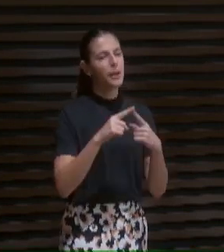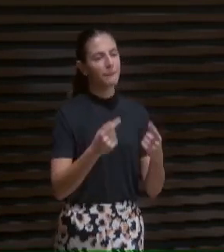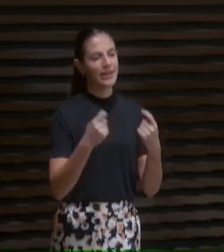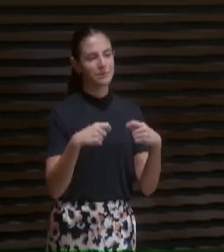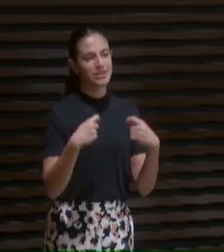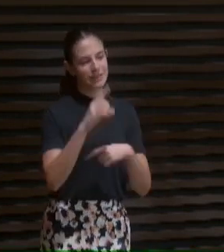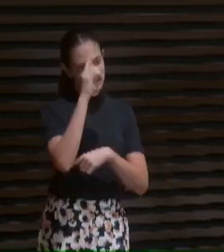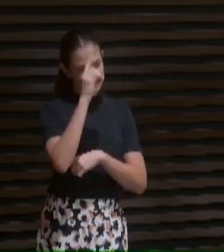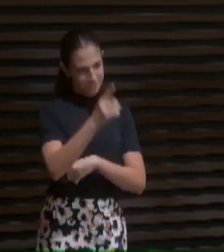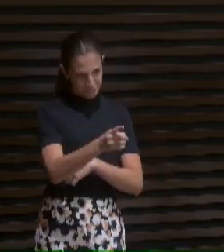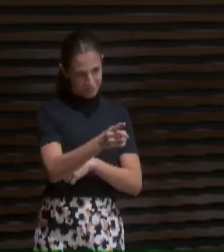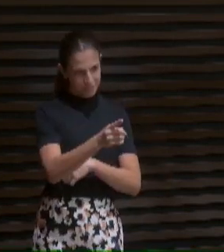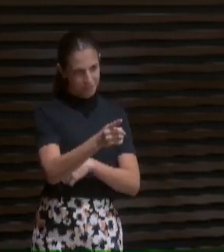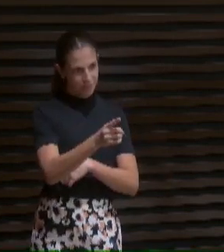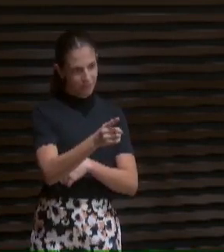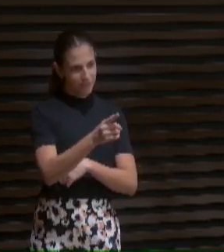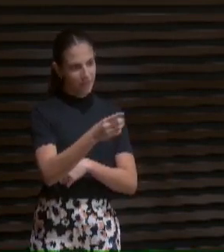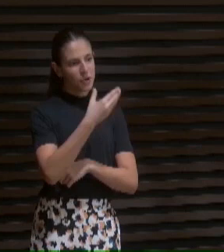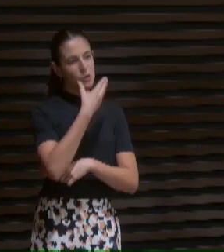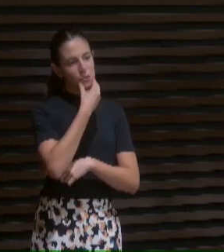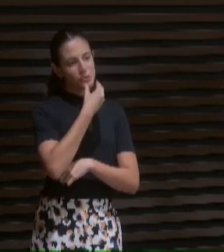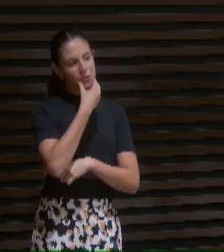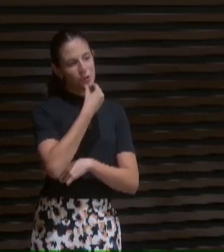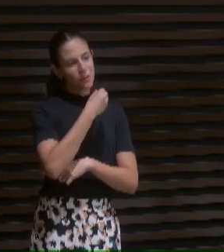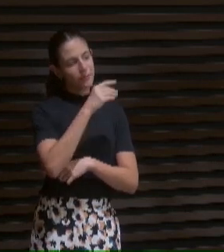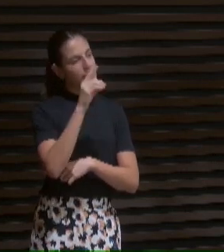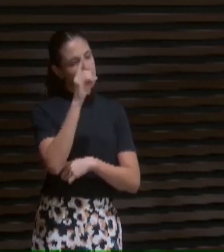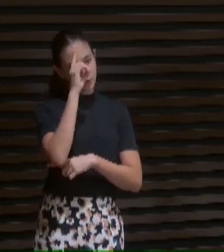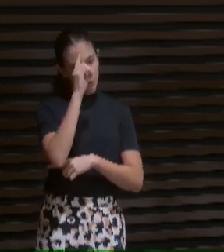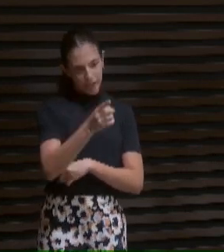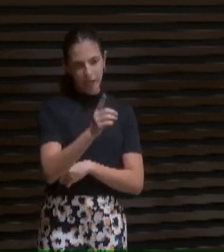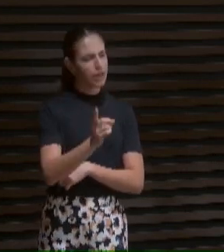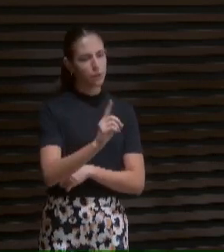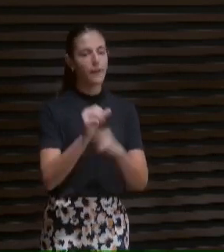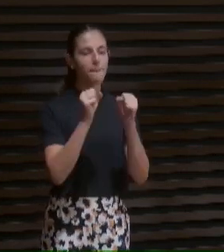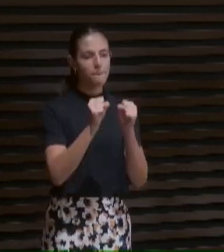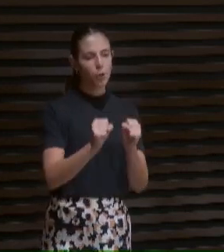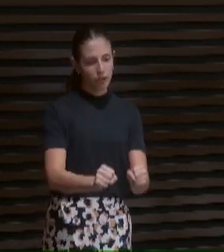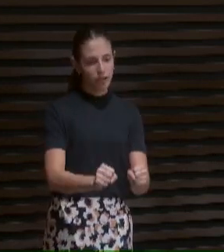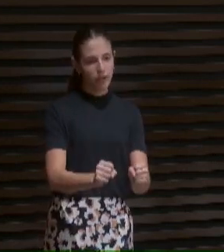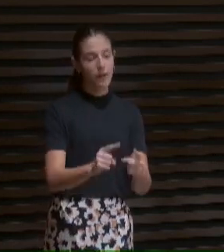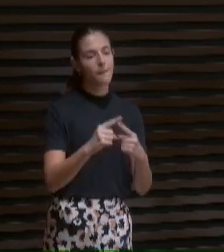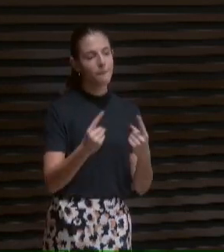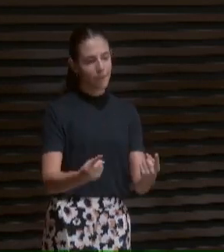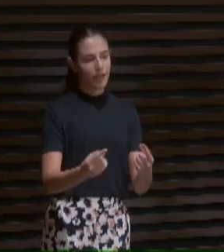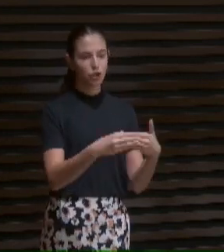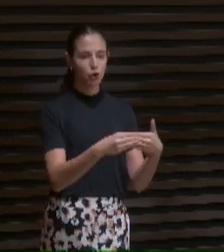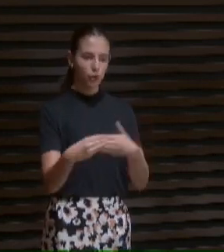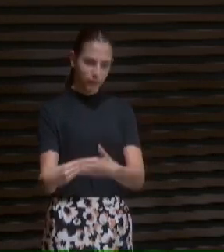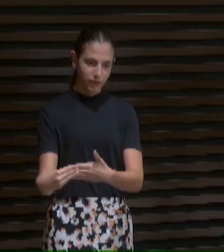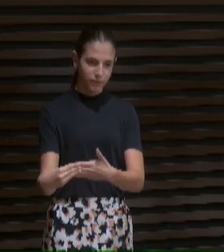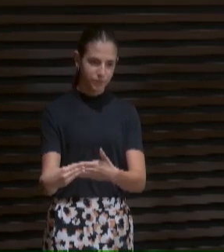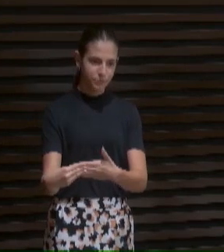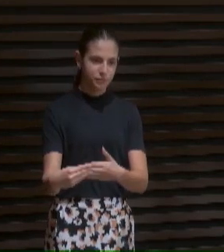E ele te dominará. Não é domínio de poder, de governo.